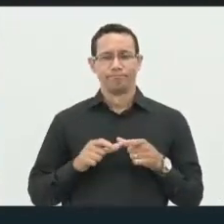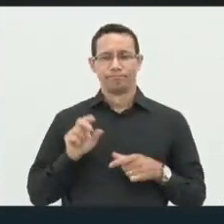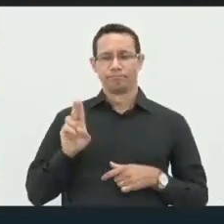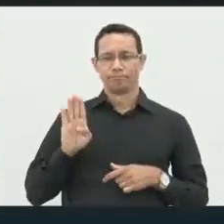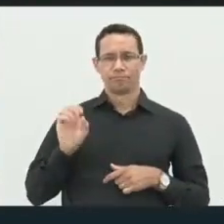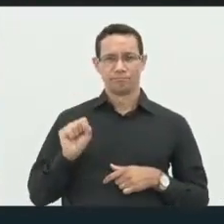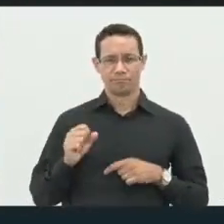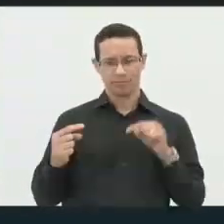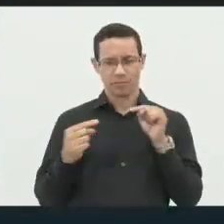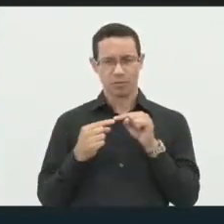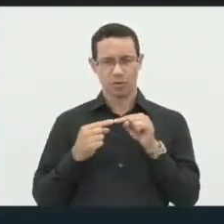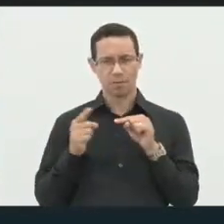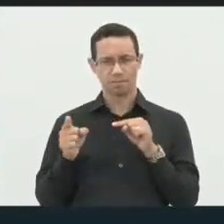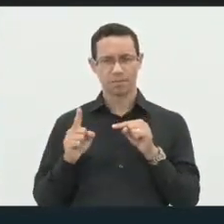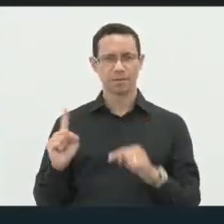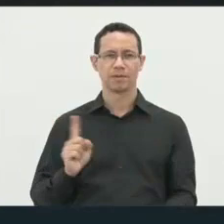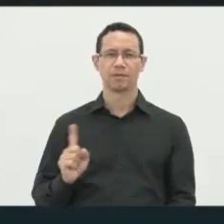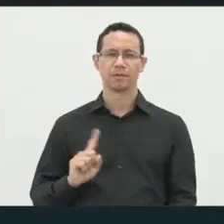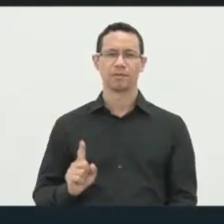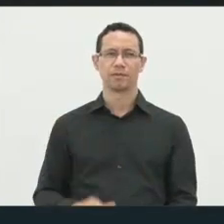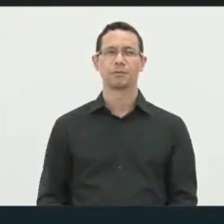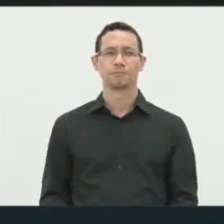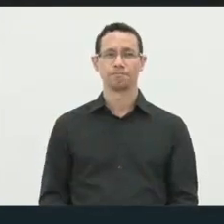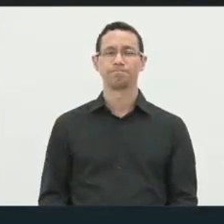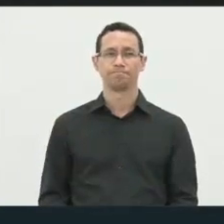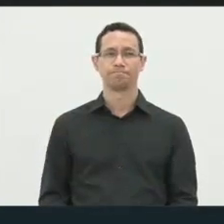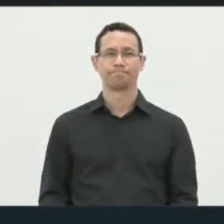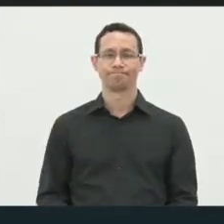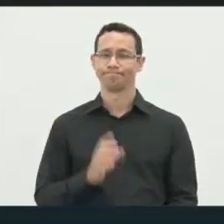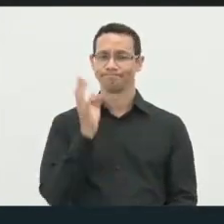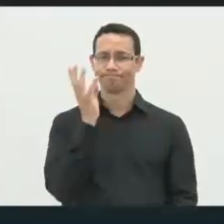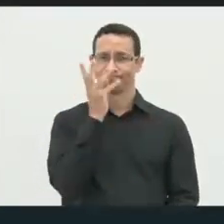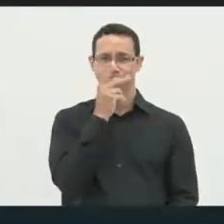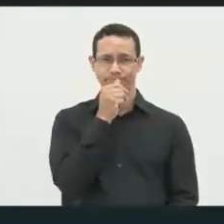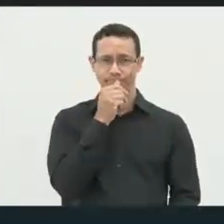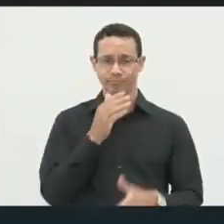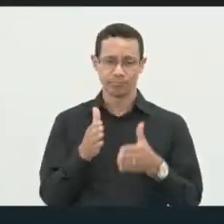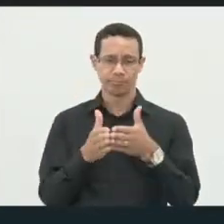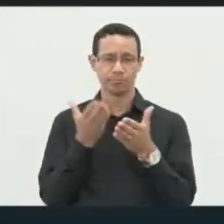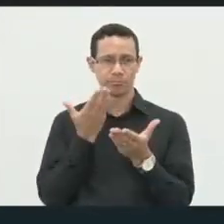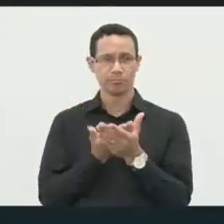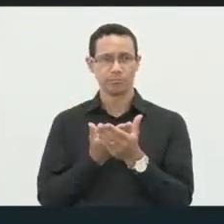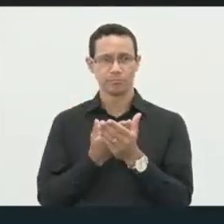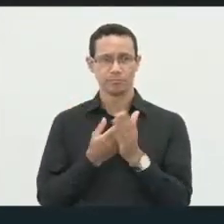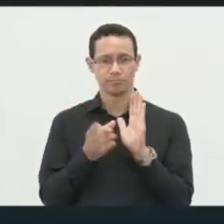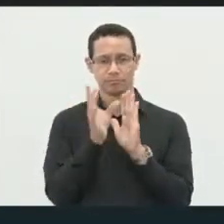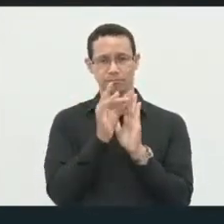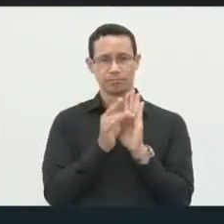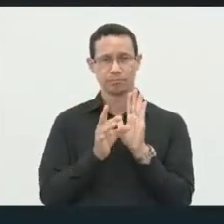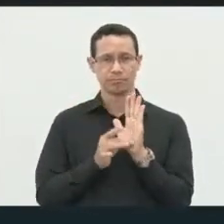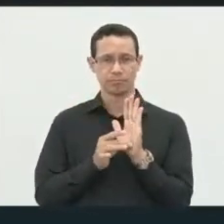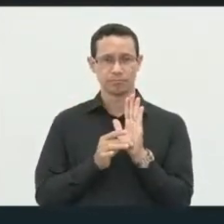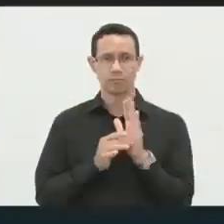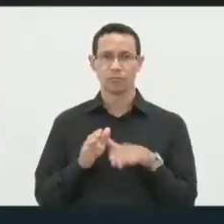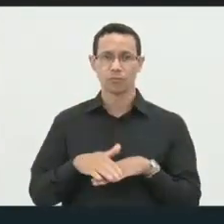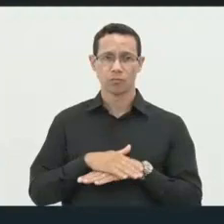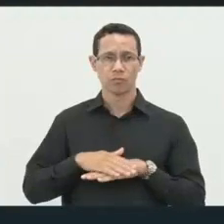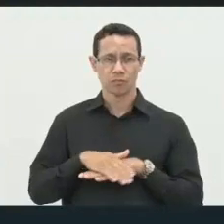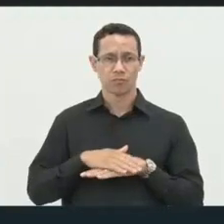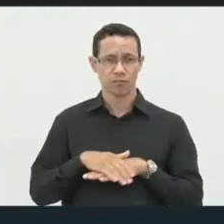como aquele desde já infelizmente demorou um pouco para esse requerimento ser pautado e eu já Estive conversando